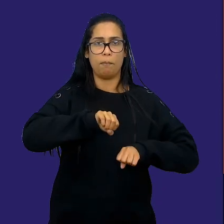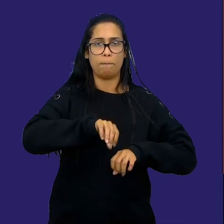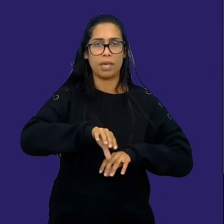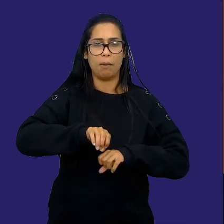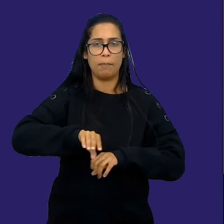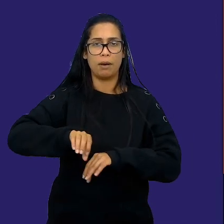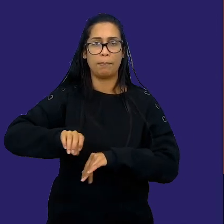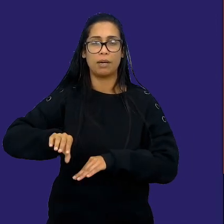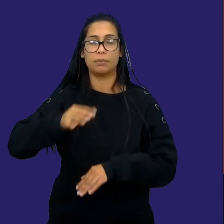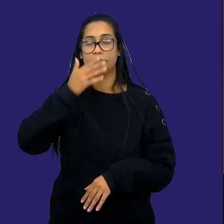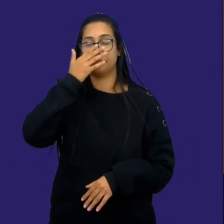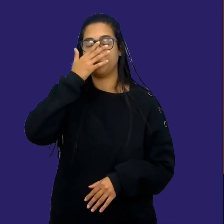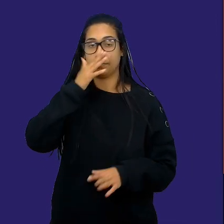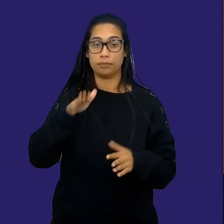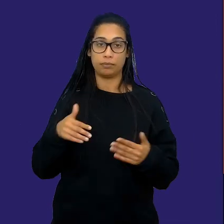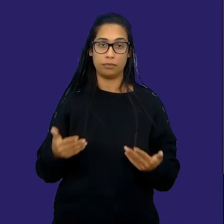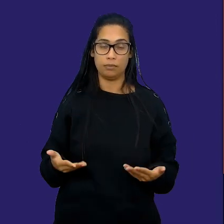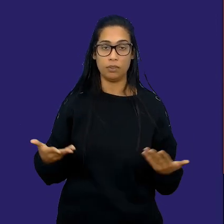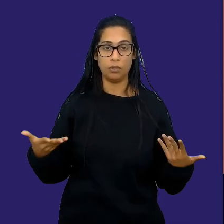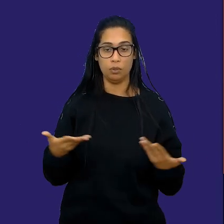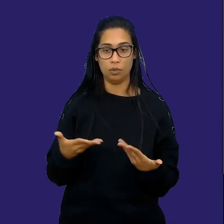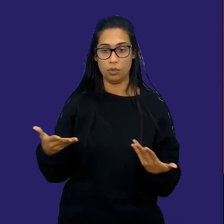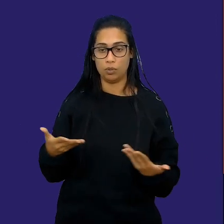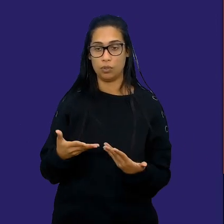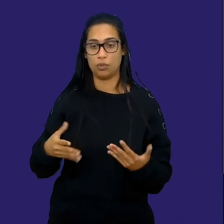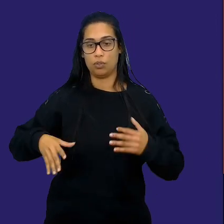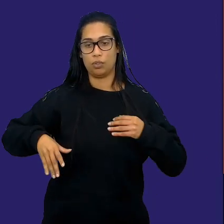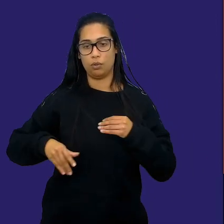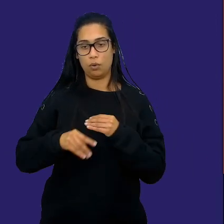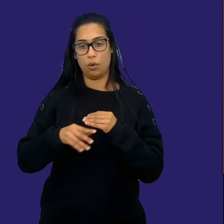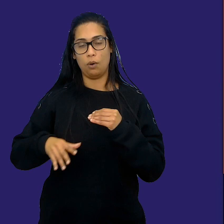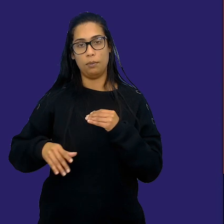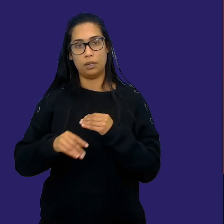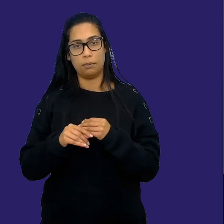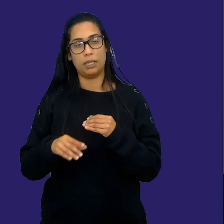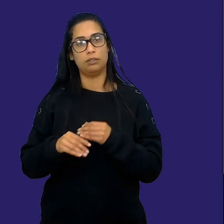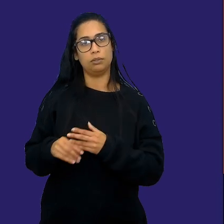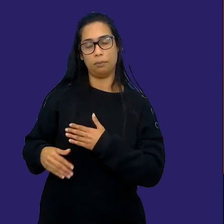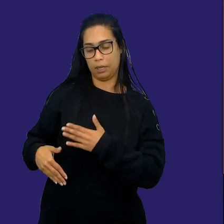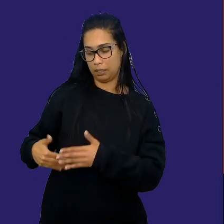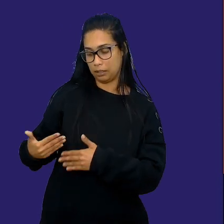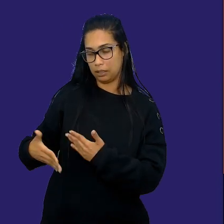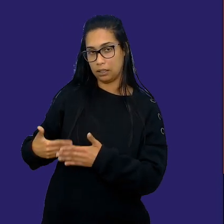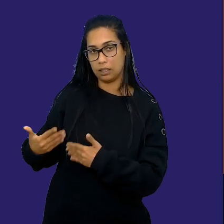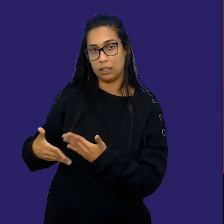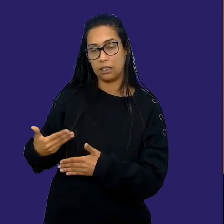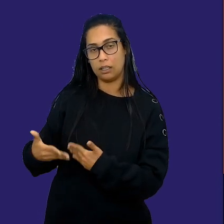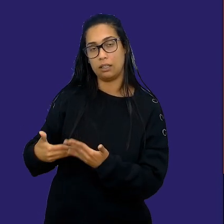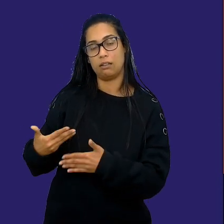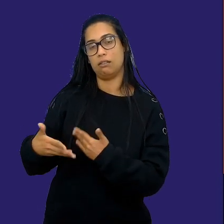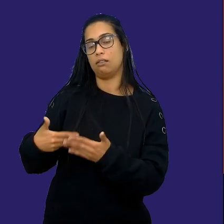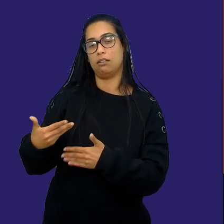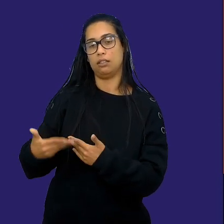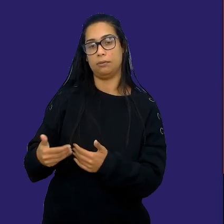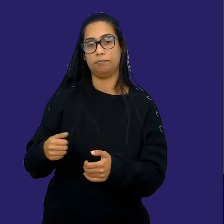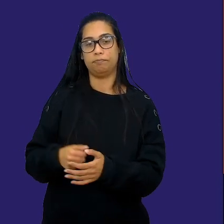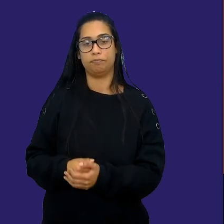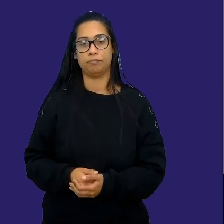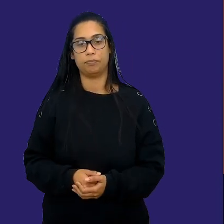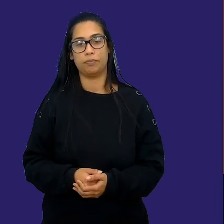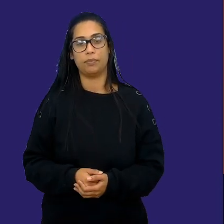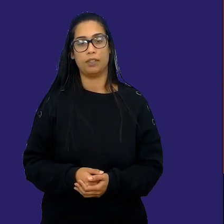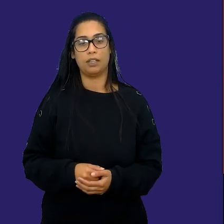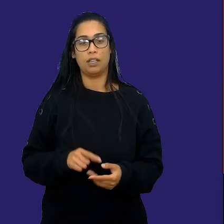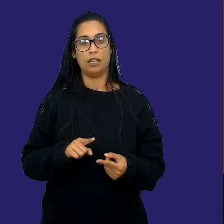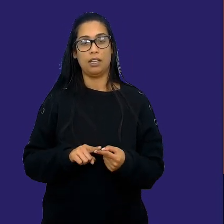a partir disso as suas com a 2 para o desenvolvimento da sa-7 e da